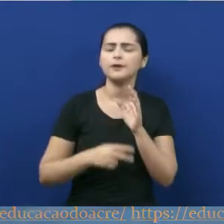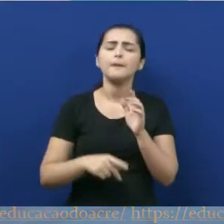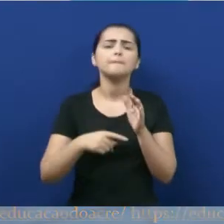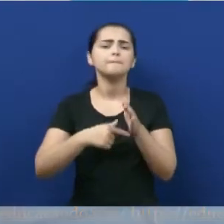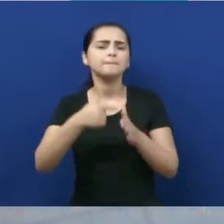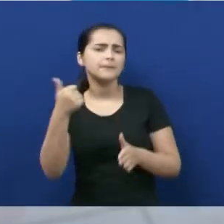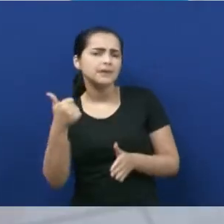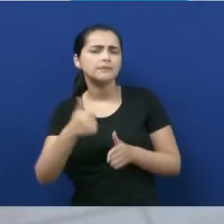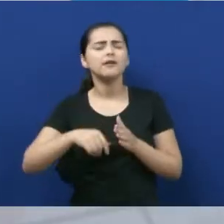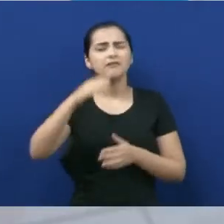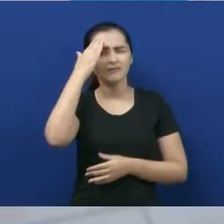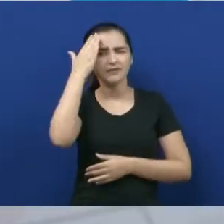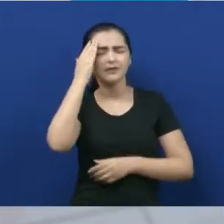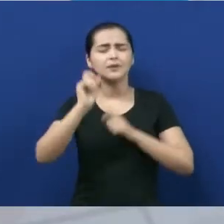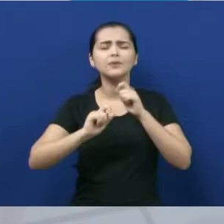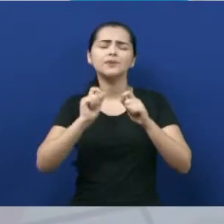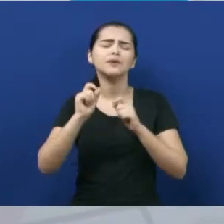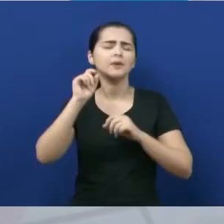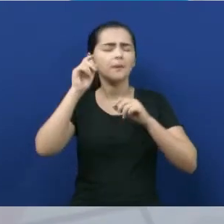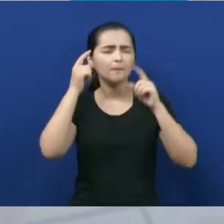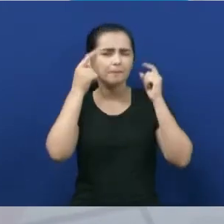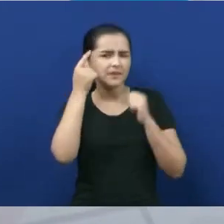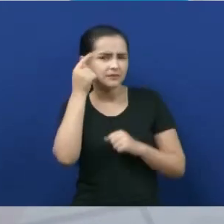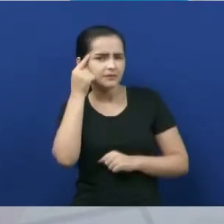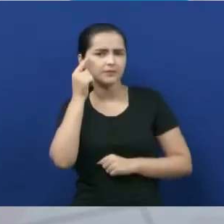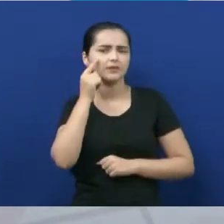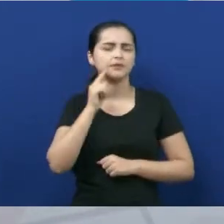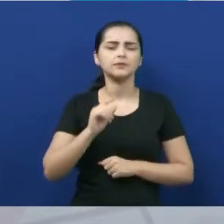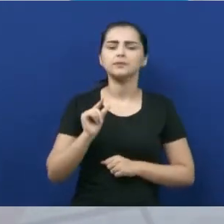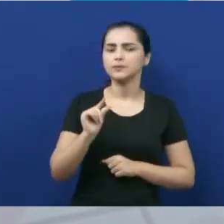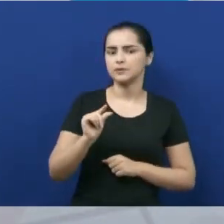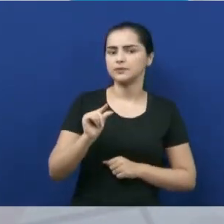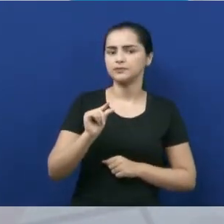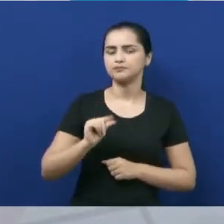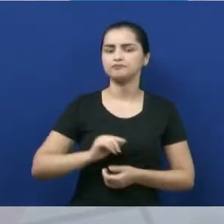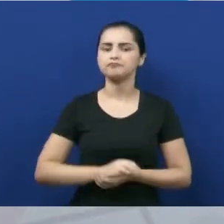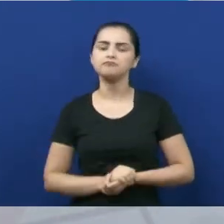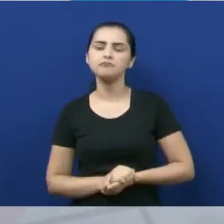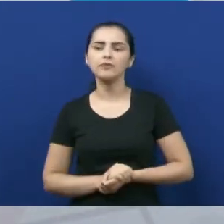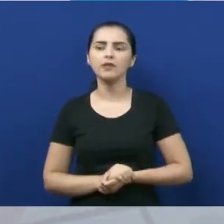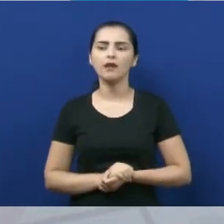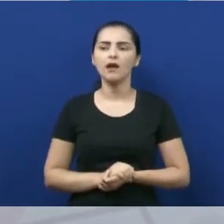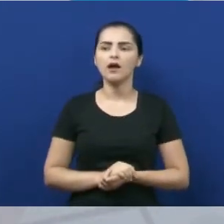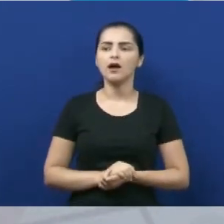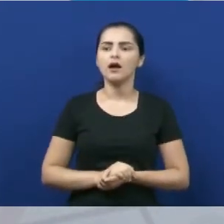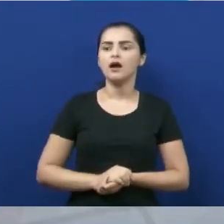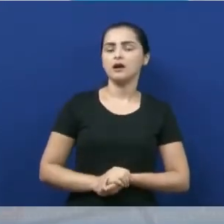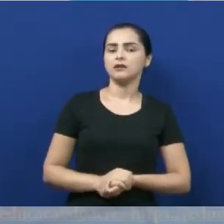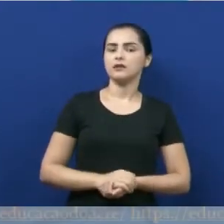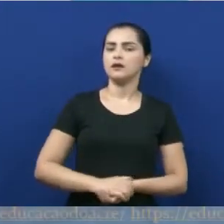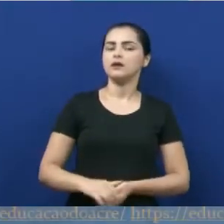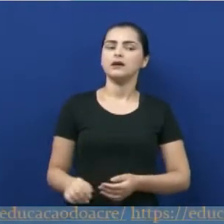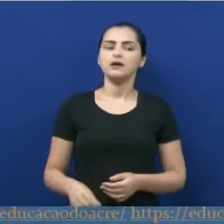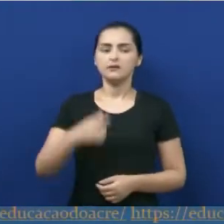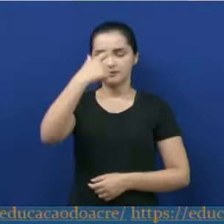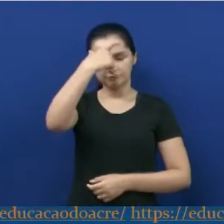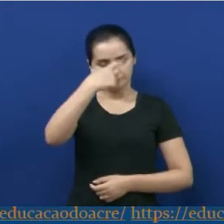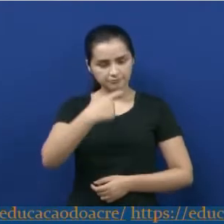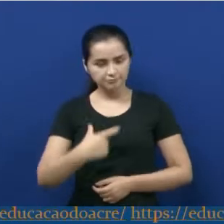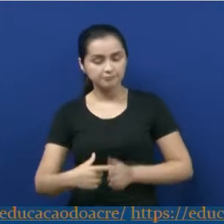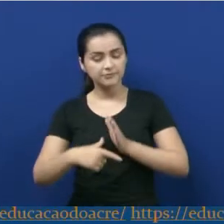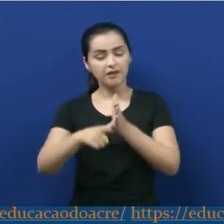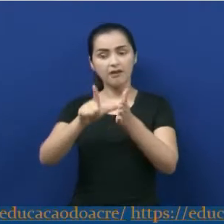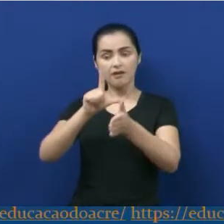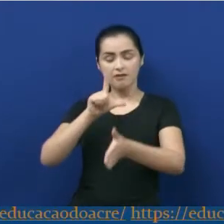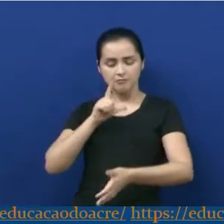o que João Paul Sartre pensa sobre isso vamos pensar um pouco a existência precede A Essência todas as